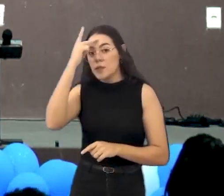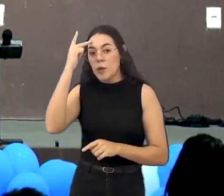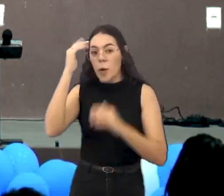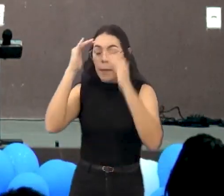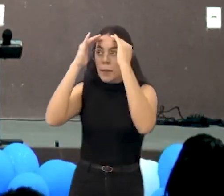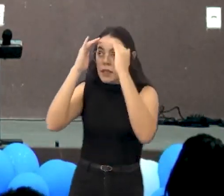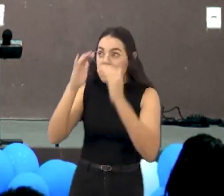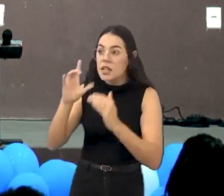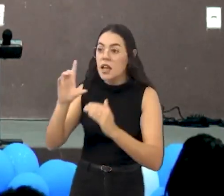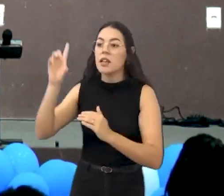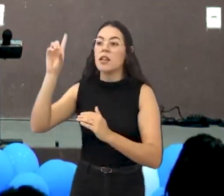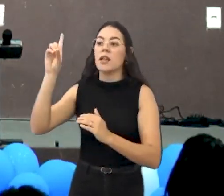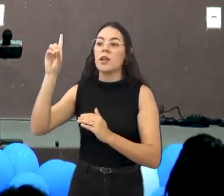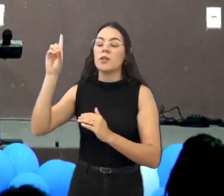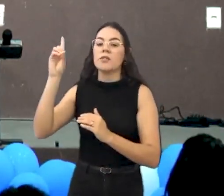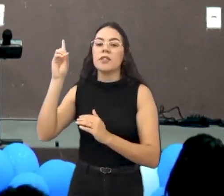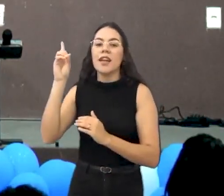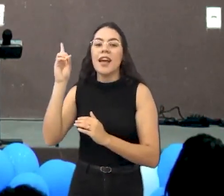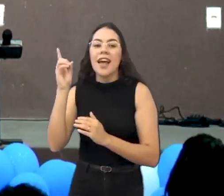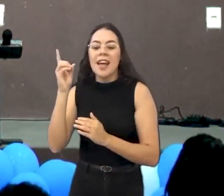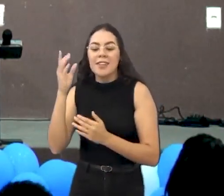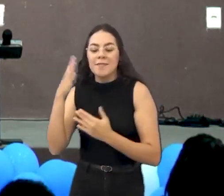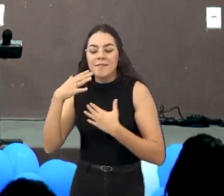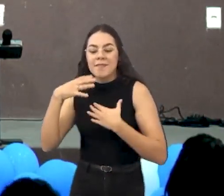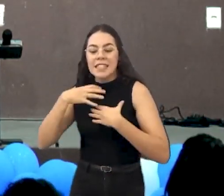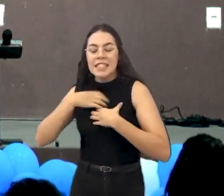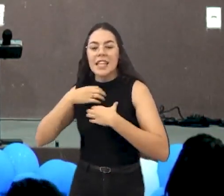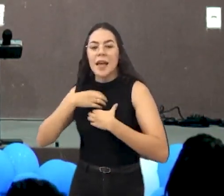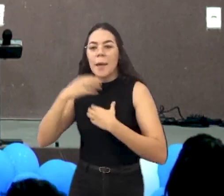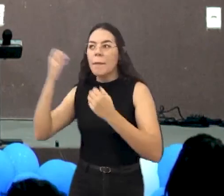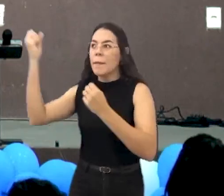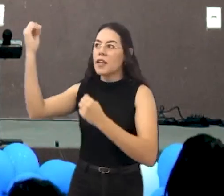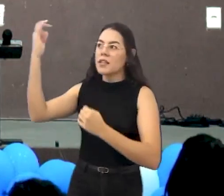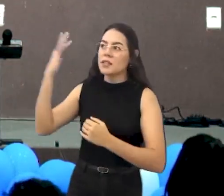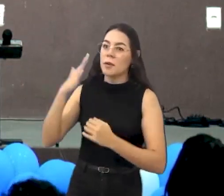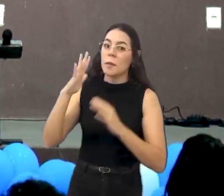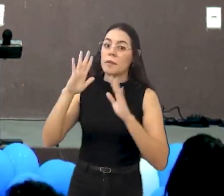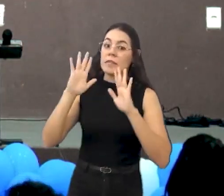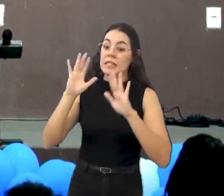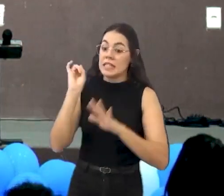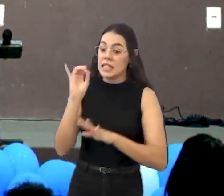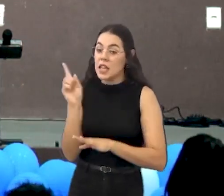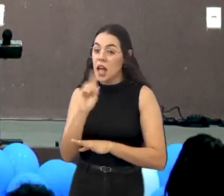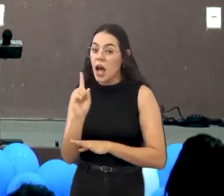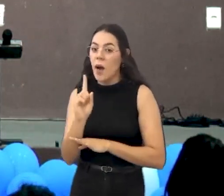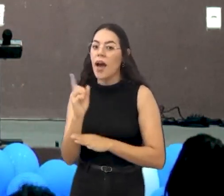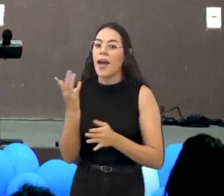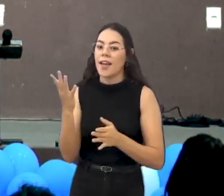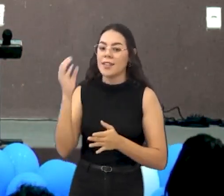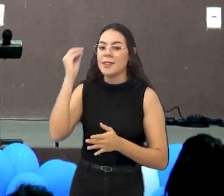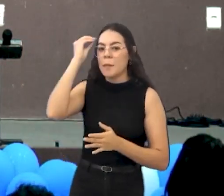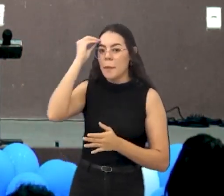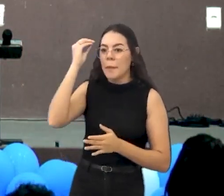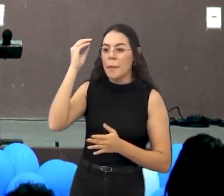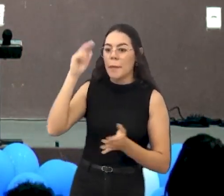Senhor experimentaria bênção, e caso contrário, experimentaria a maldição.